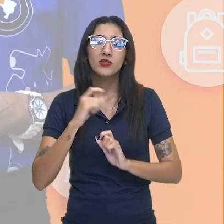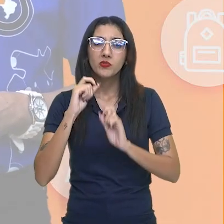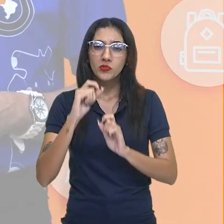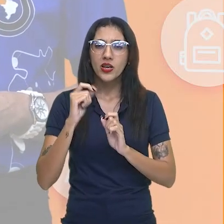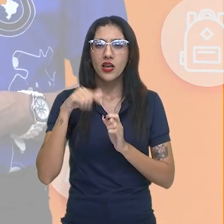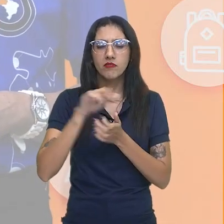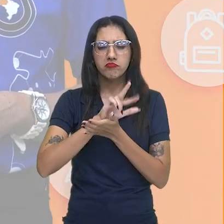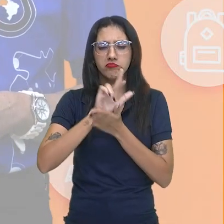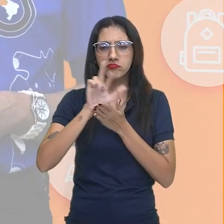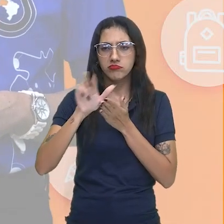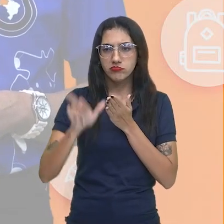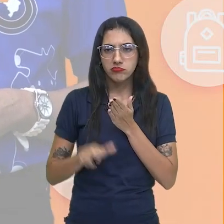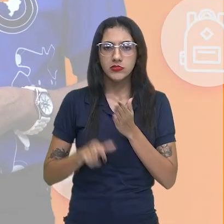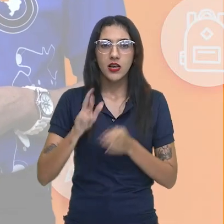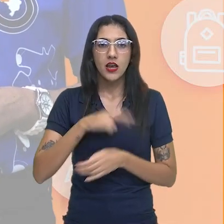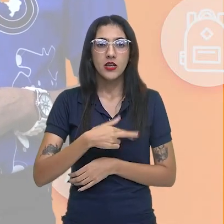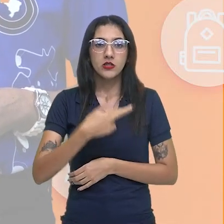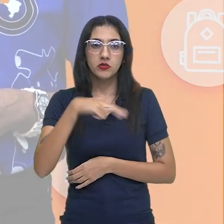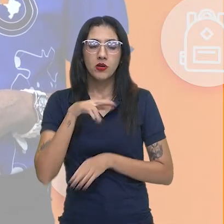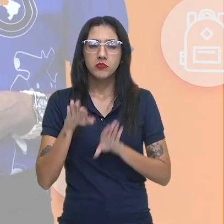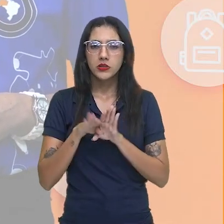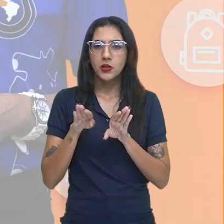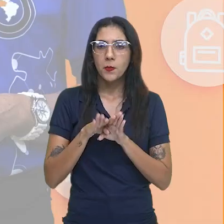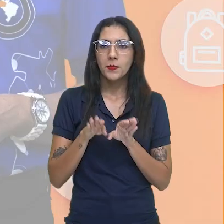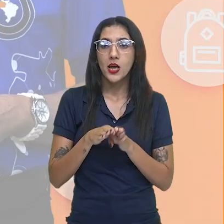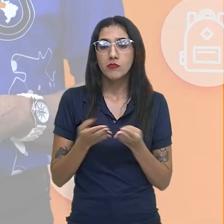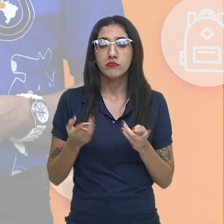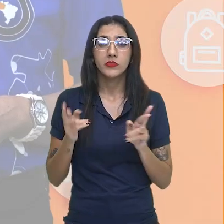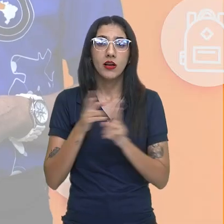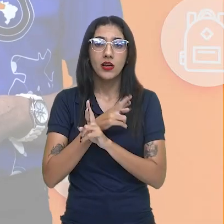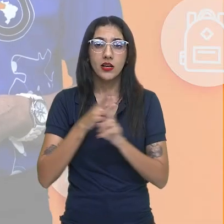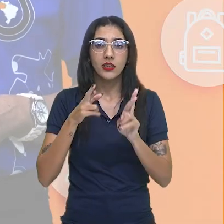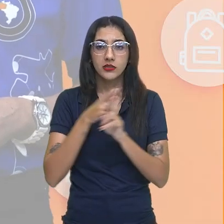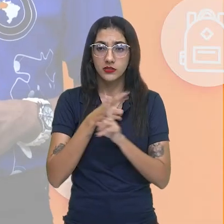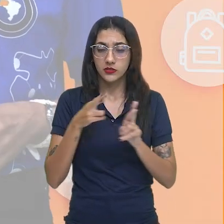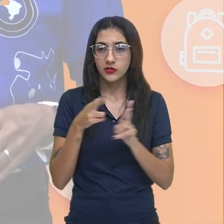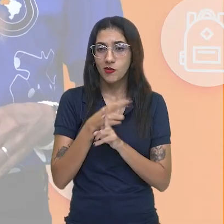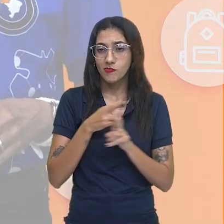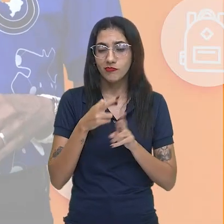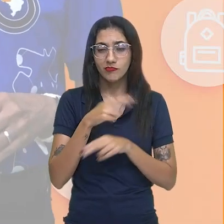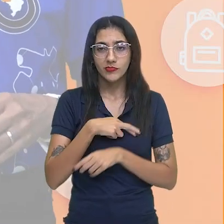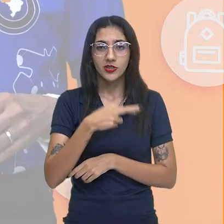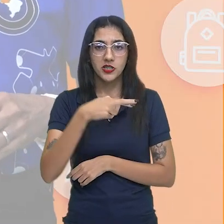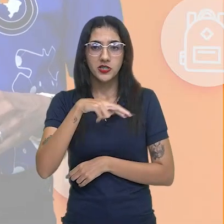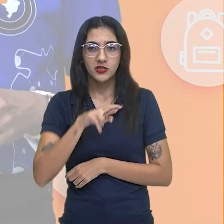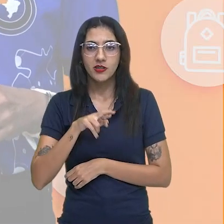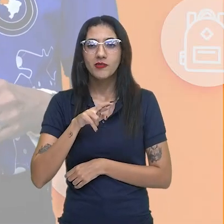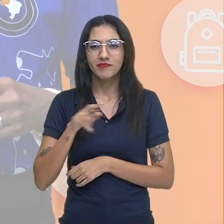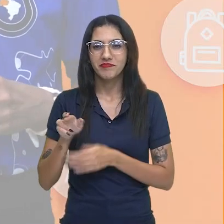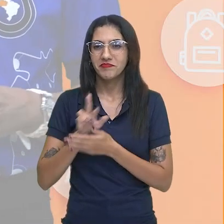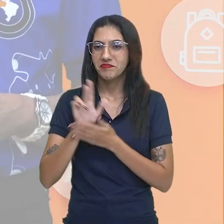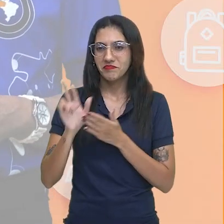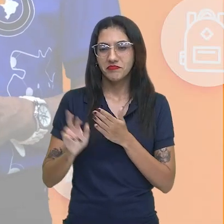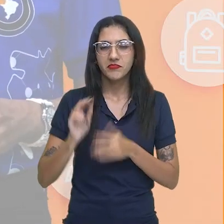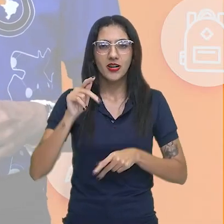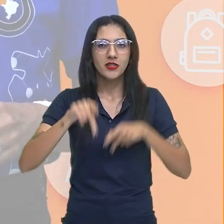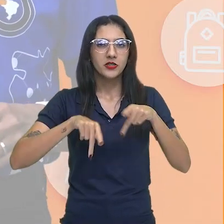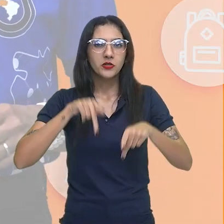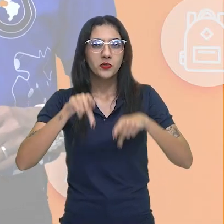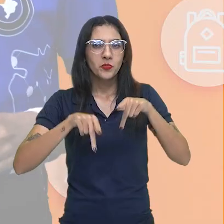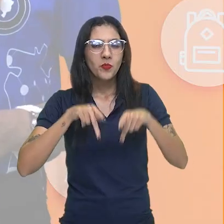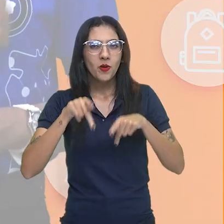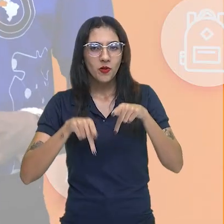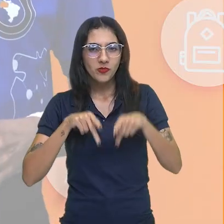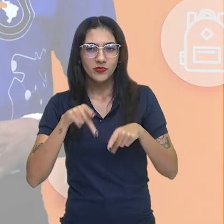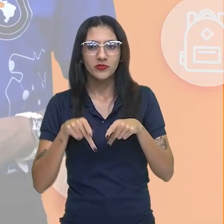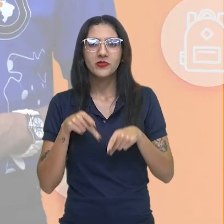um pluralismo religioso e diálogos interreligiosos aí entre esses diversos povos, entre